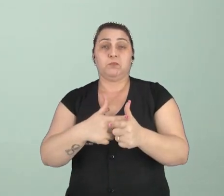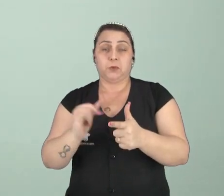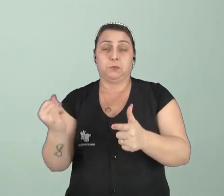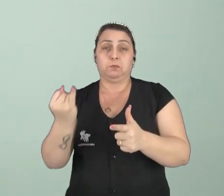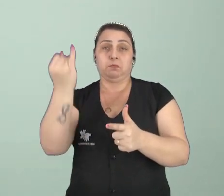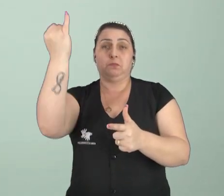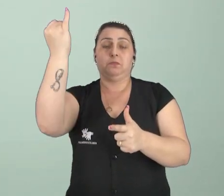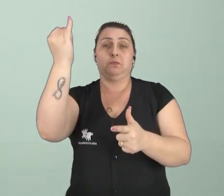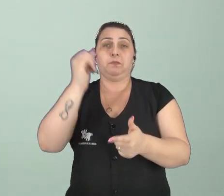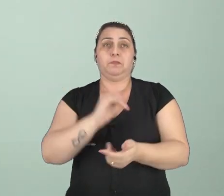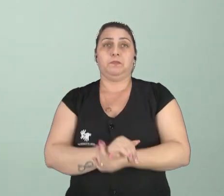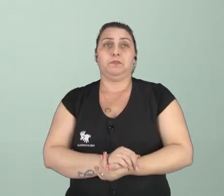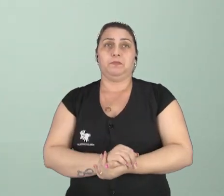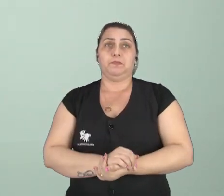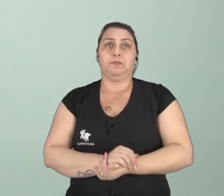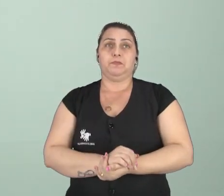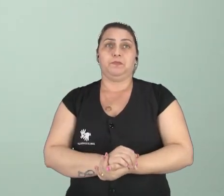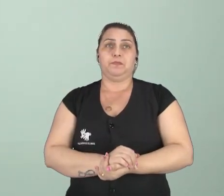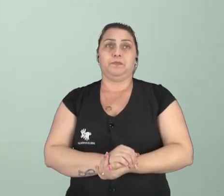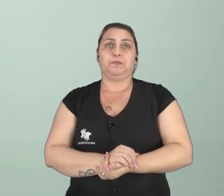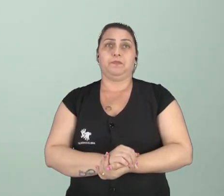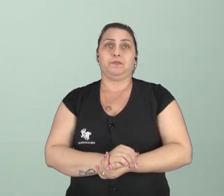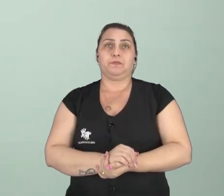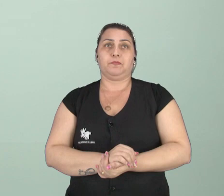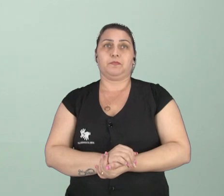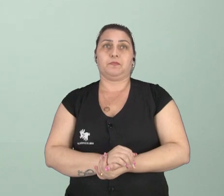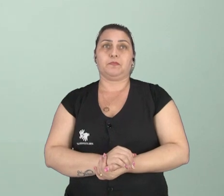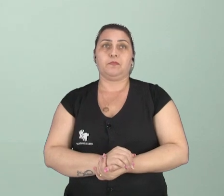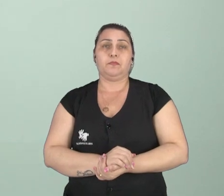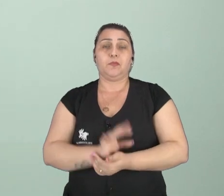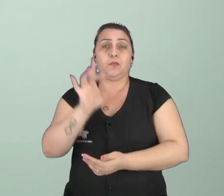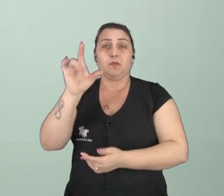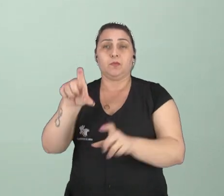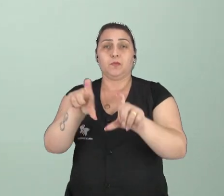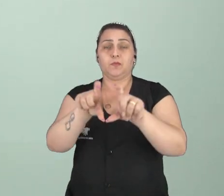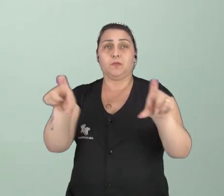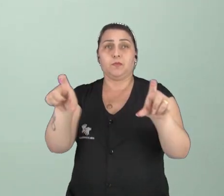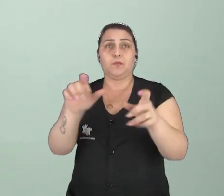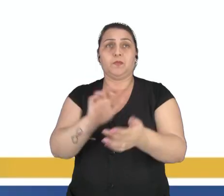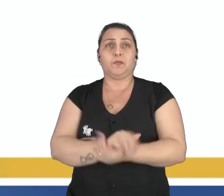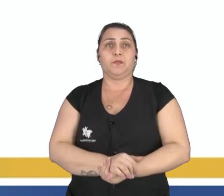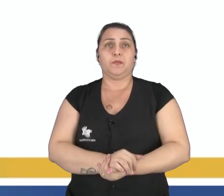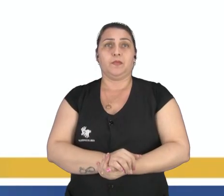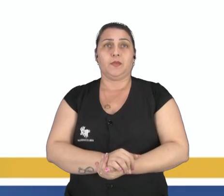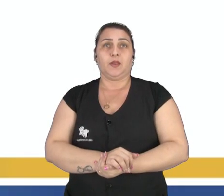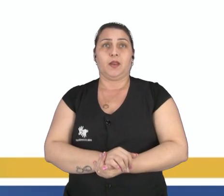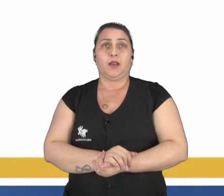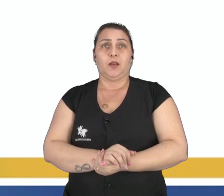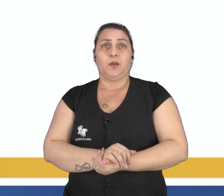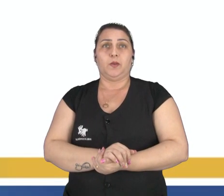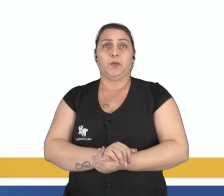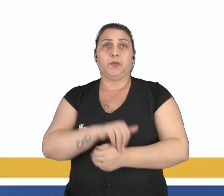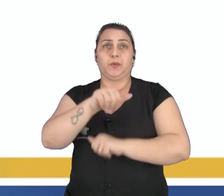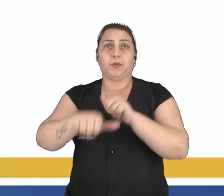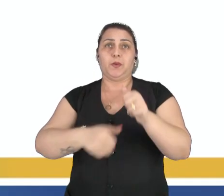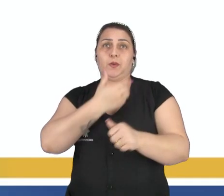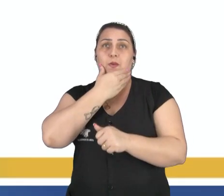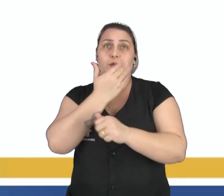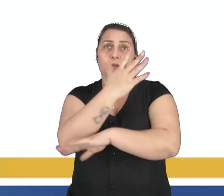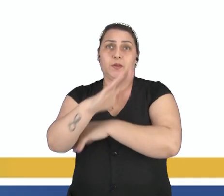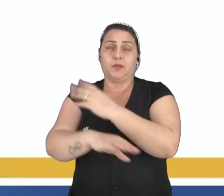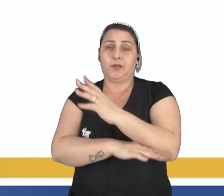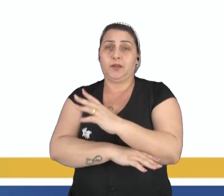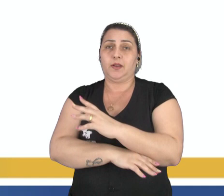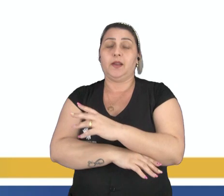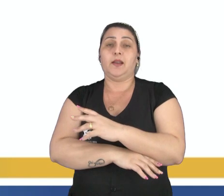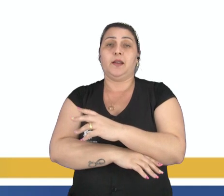muito importante nesse ponto. Observem, o último parágrafo ali no slide. A interferência do homem na natureza